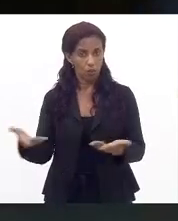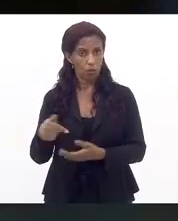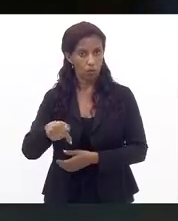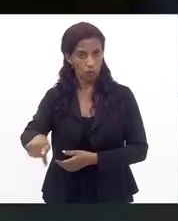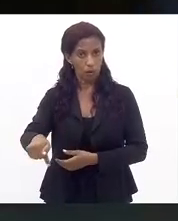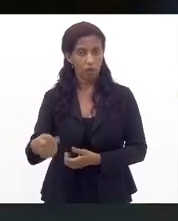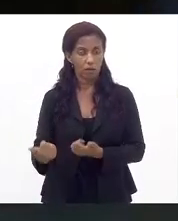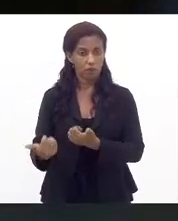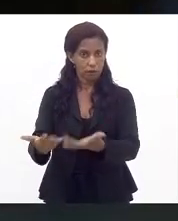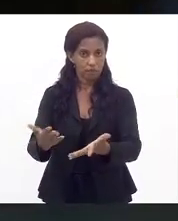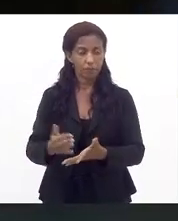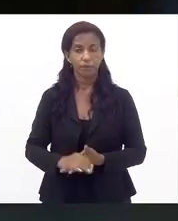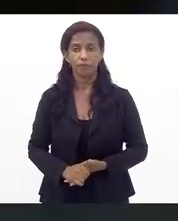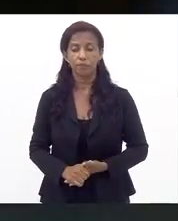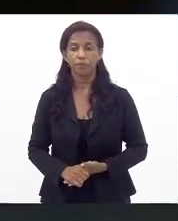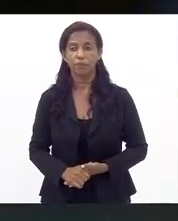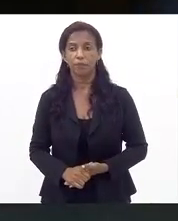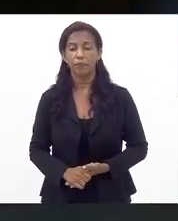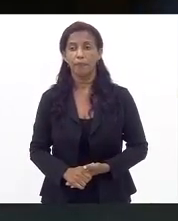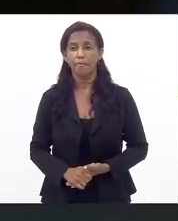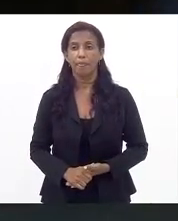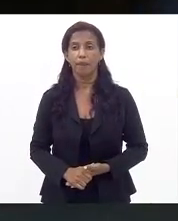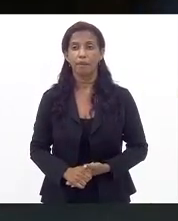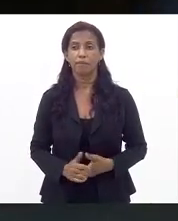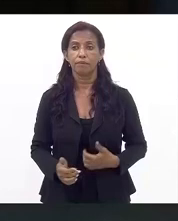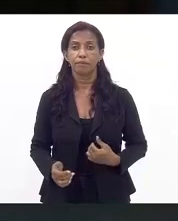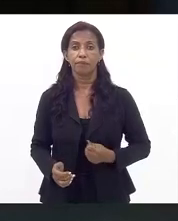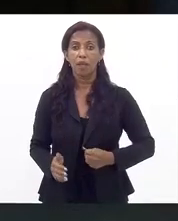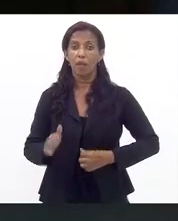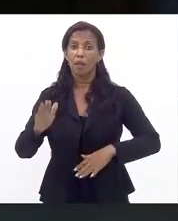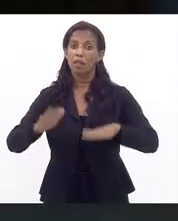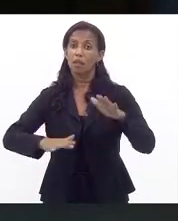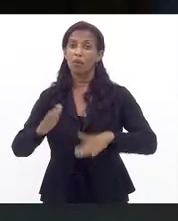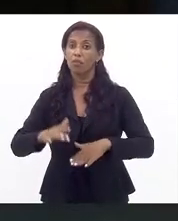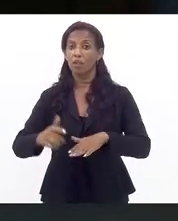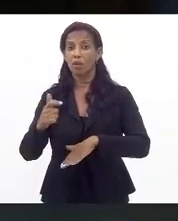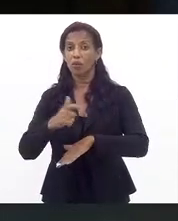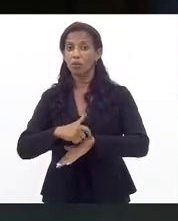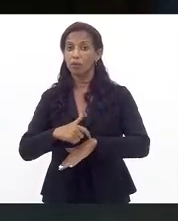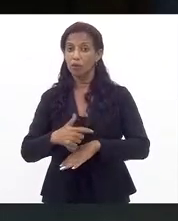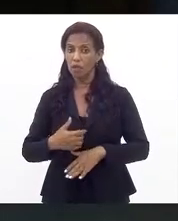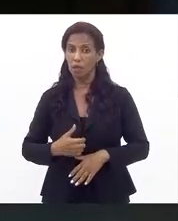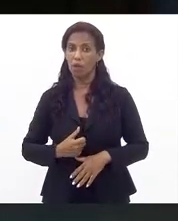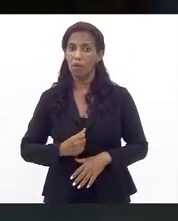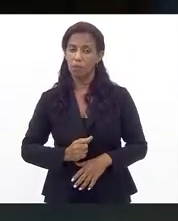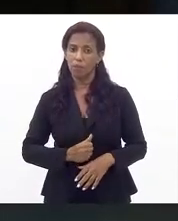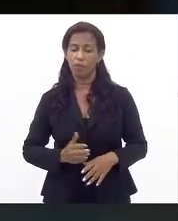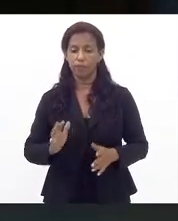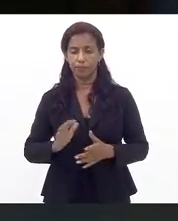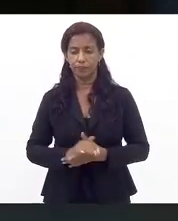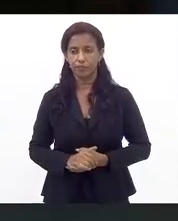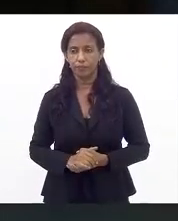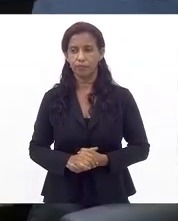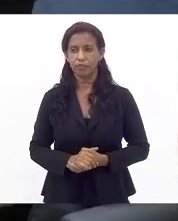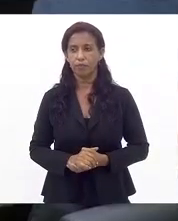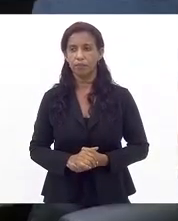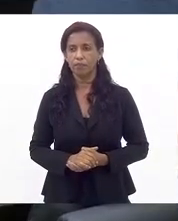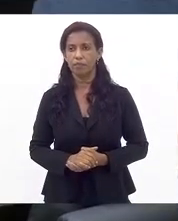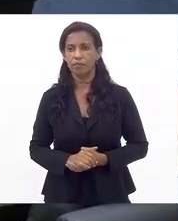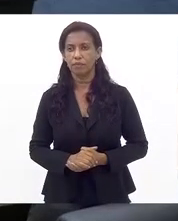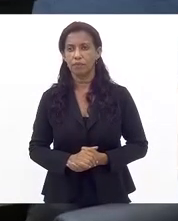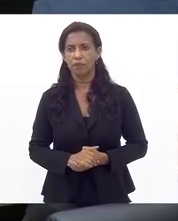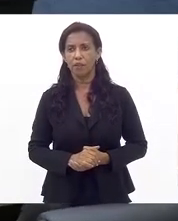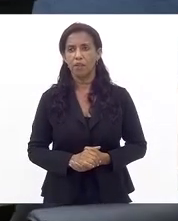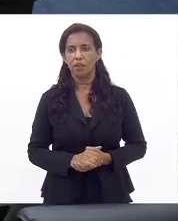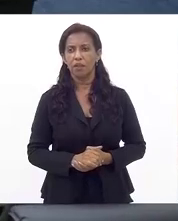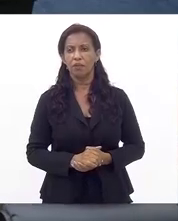vai entregar vai entregar talvez não no tempo vossa excelência' mãe deve ser só terminado